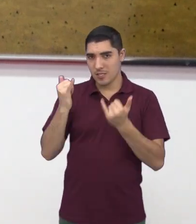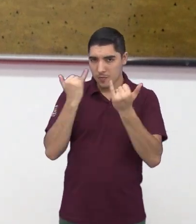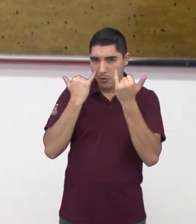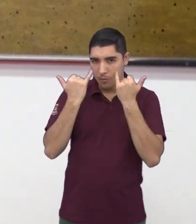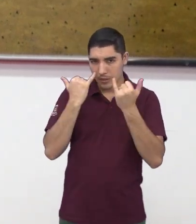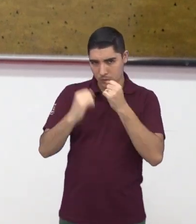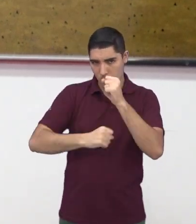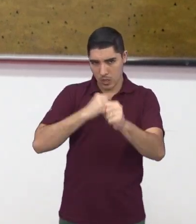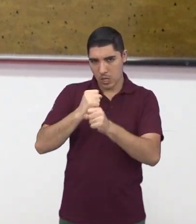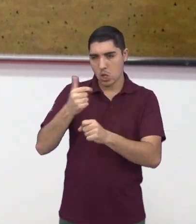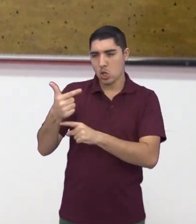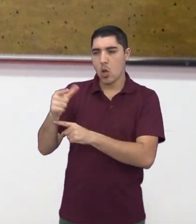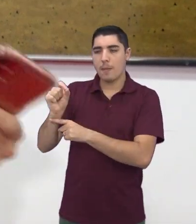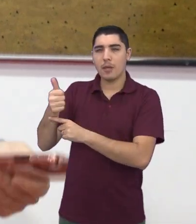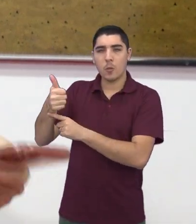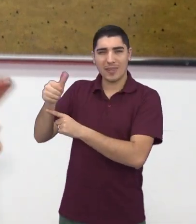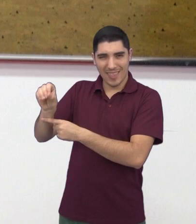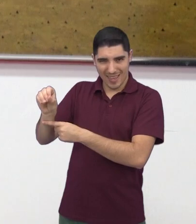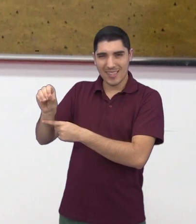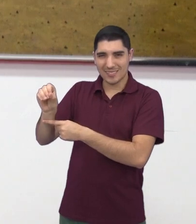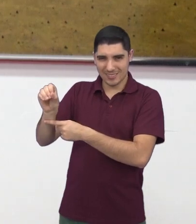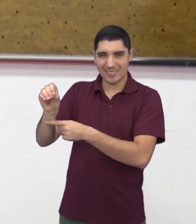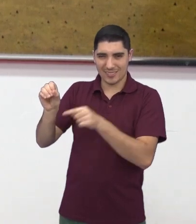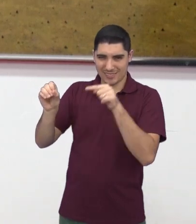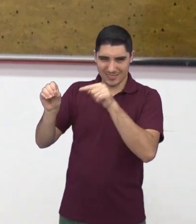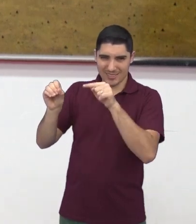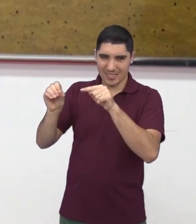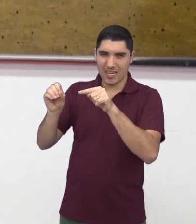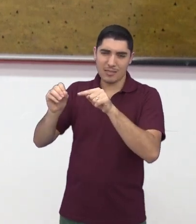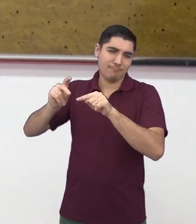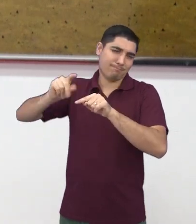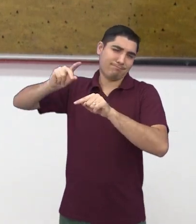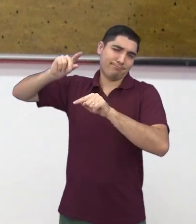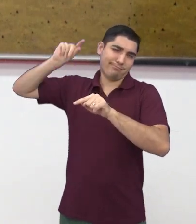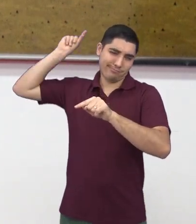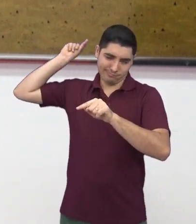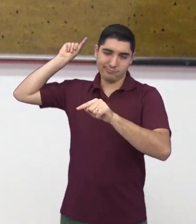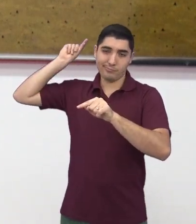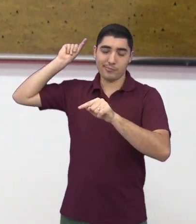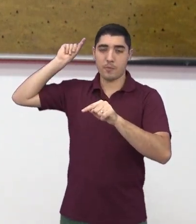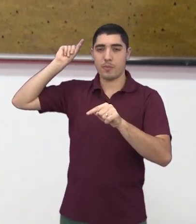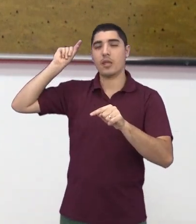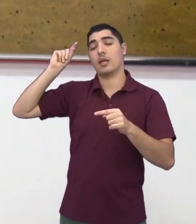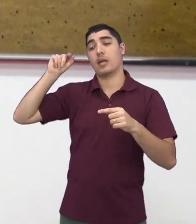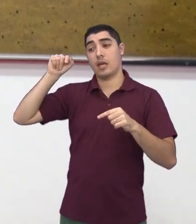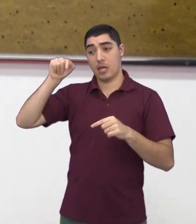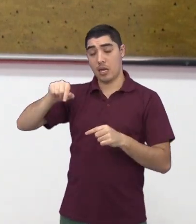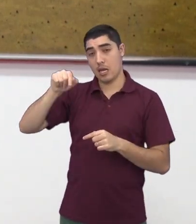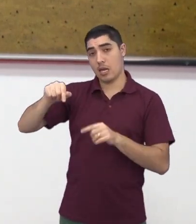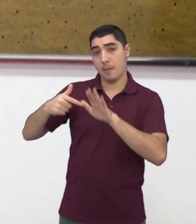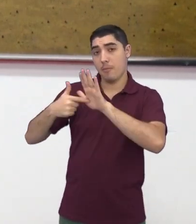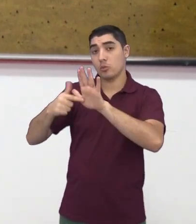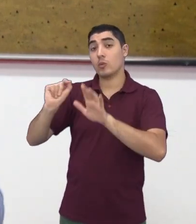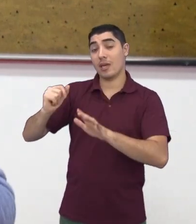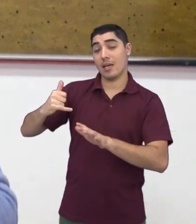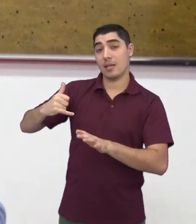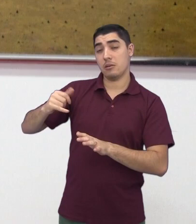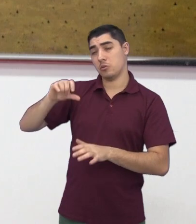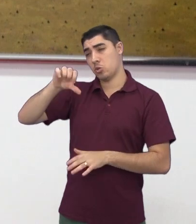de 2010, então, já esse censo antigo, não é o mais atual, a gente tinha que